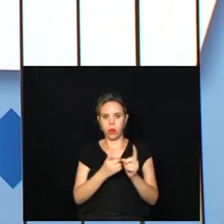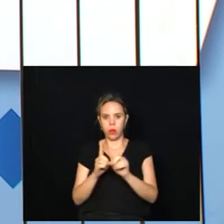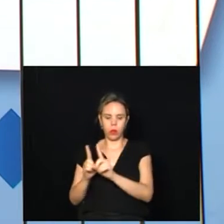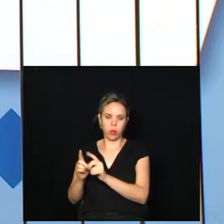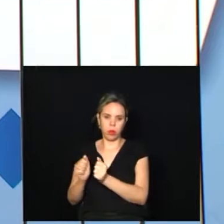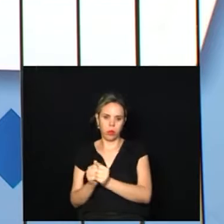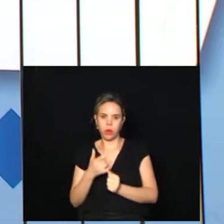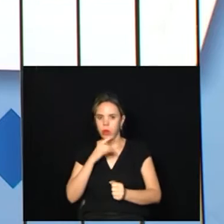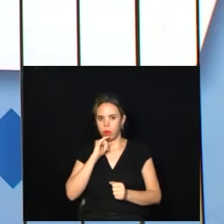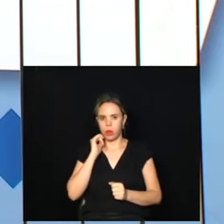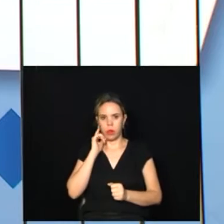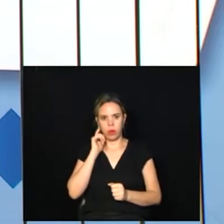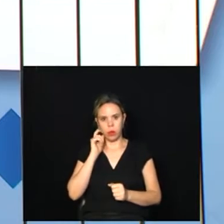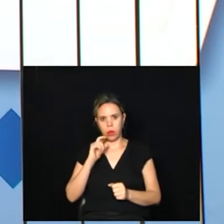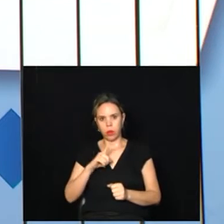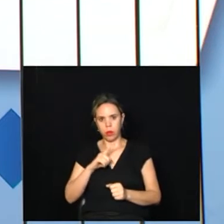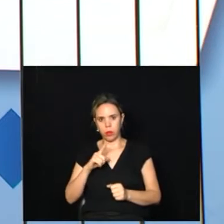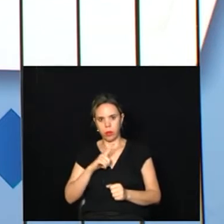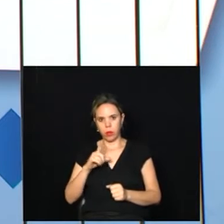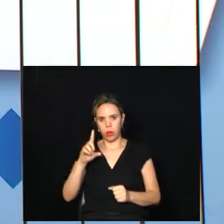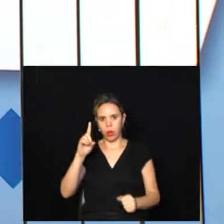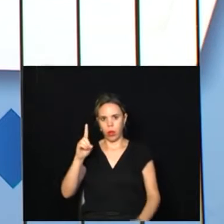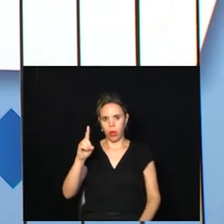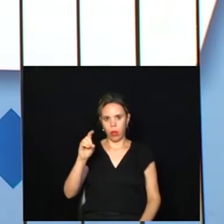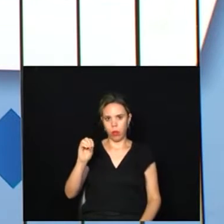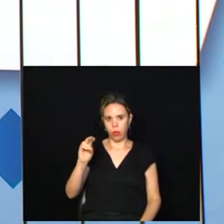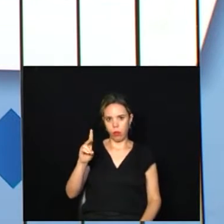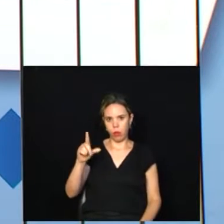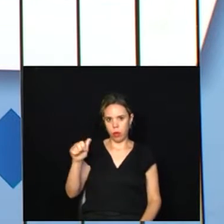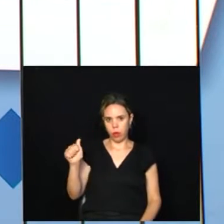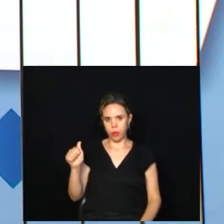o pai, por exemplo, terá também a doula.